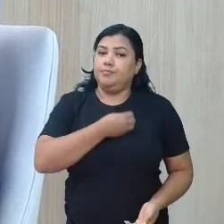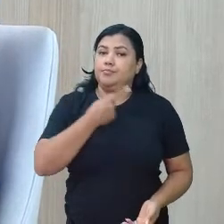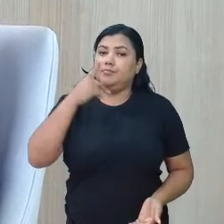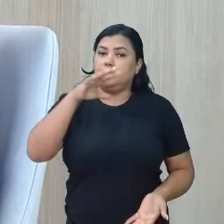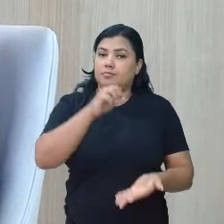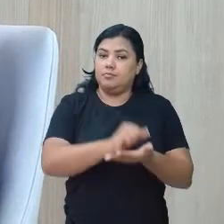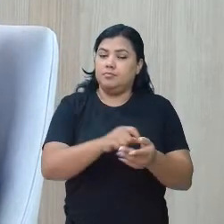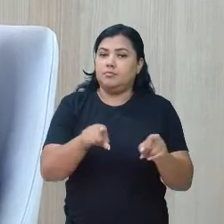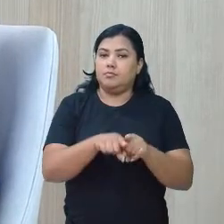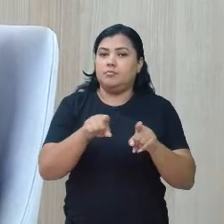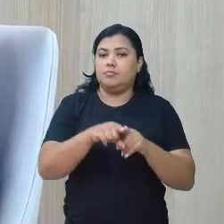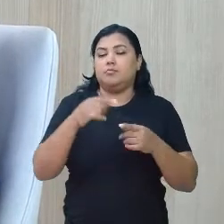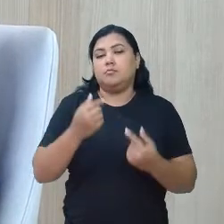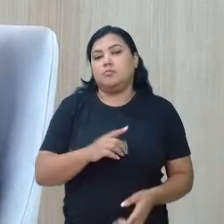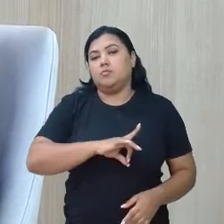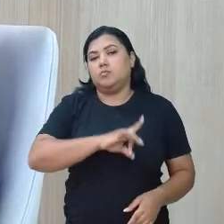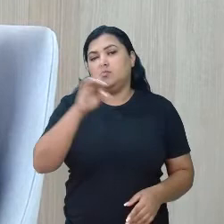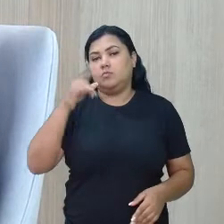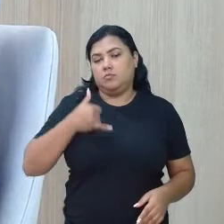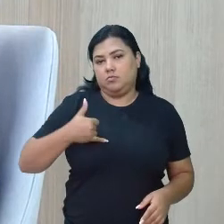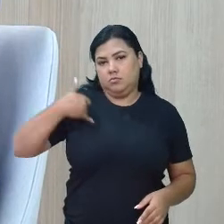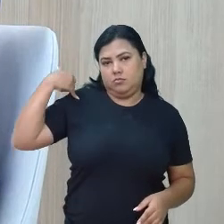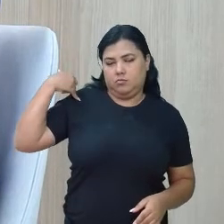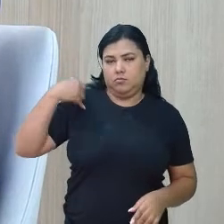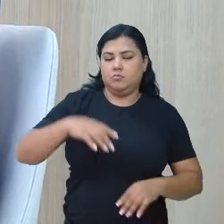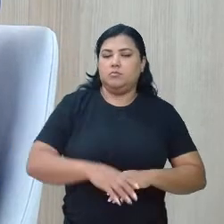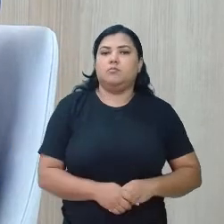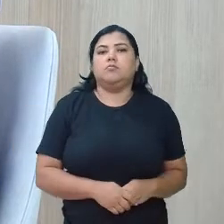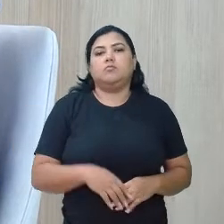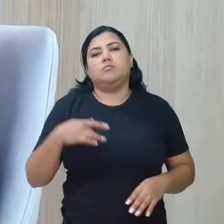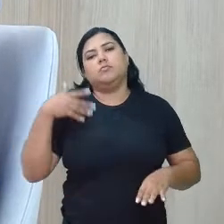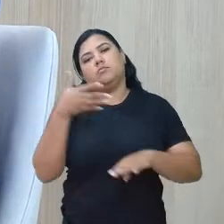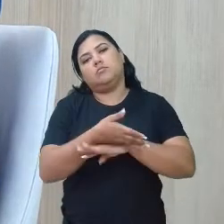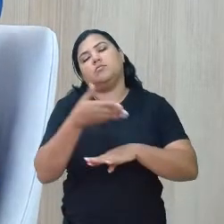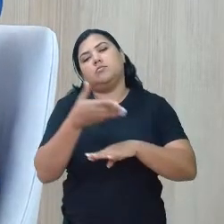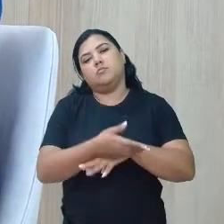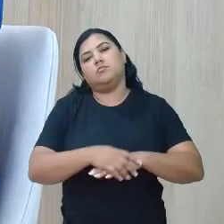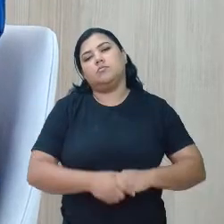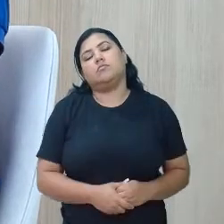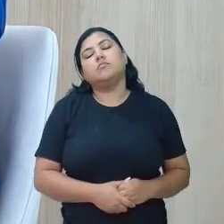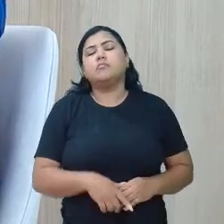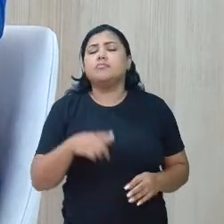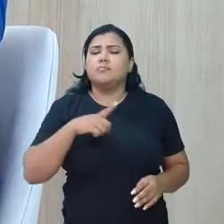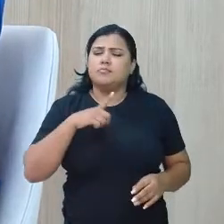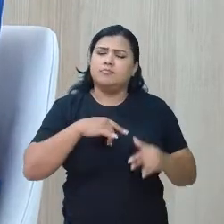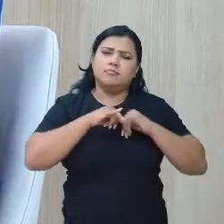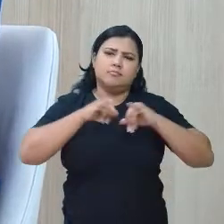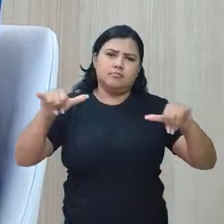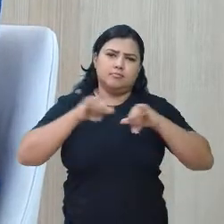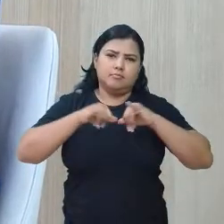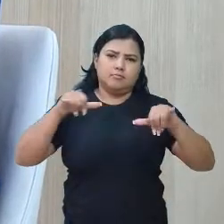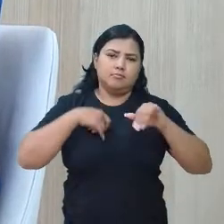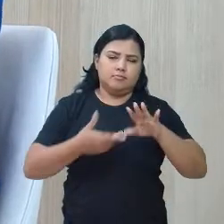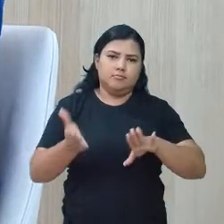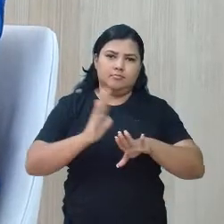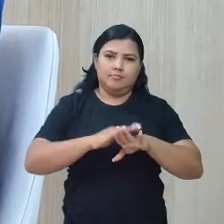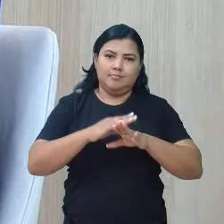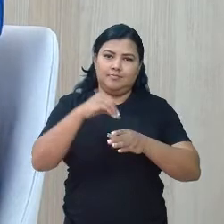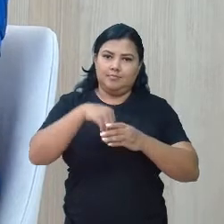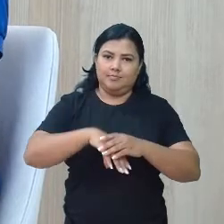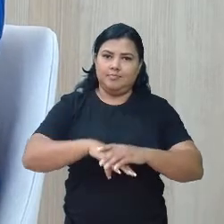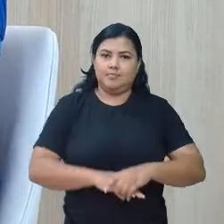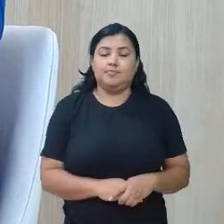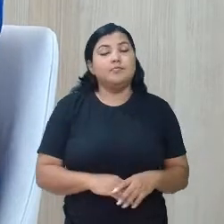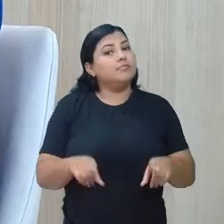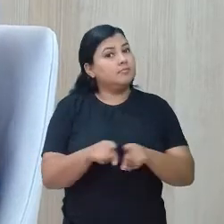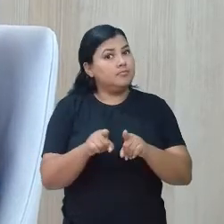de aniversário como login e senha para você poder fazer o acesso à plataforma e aí ter toda a informação que está por lá. Inclusive,